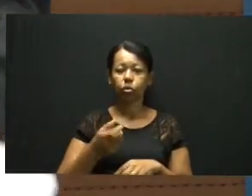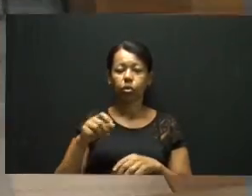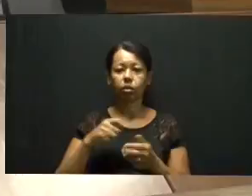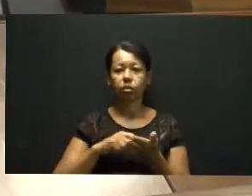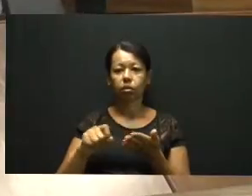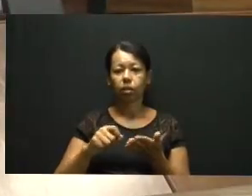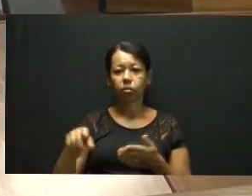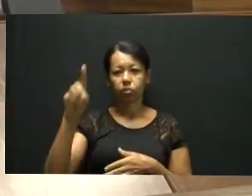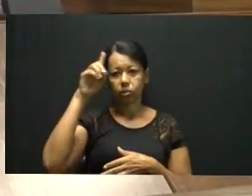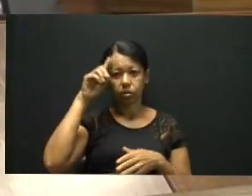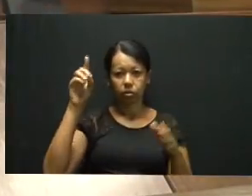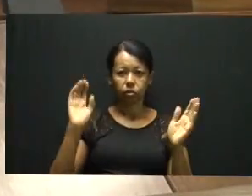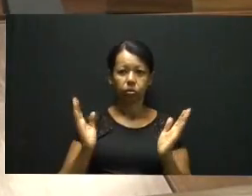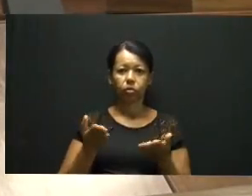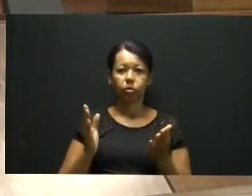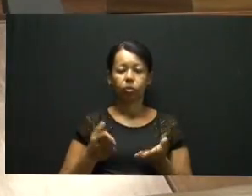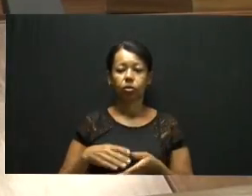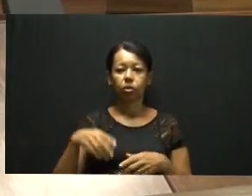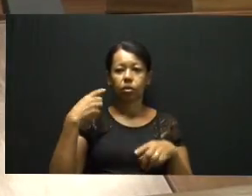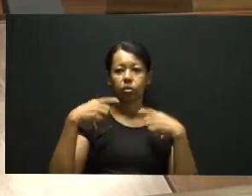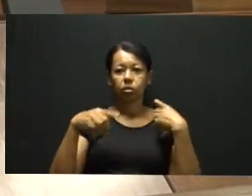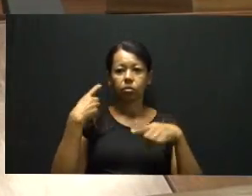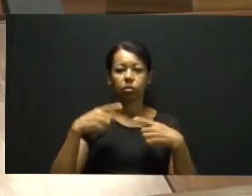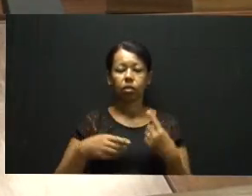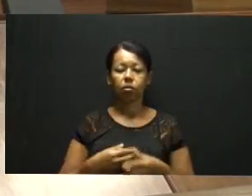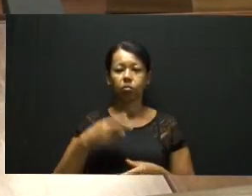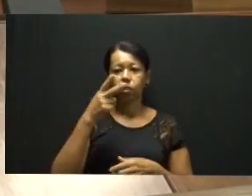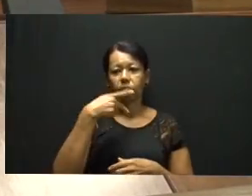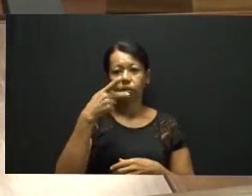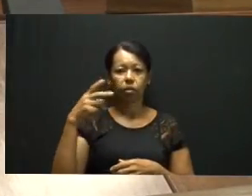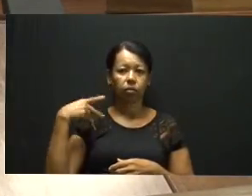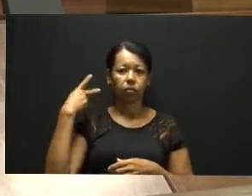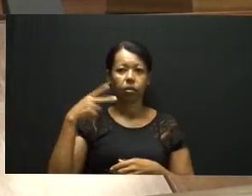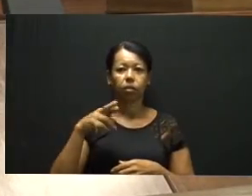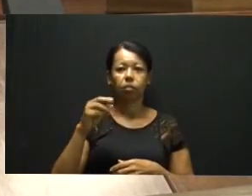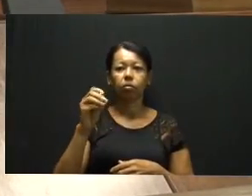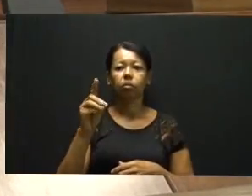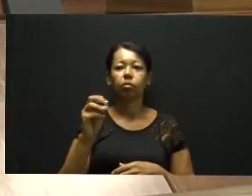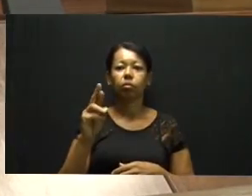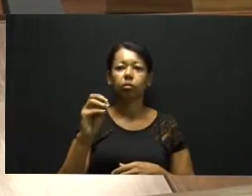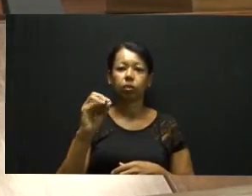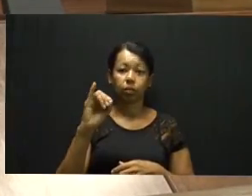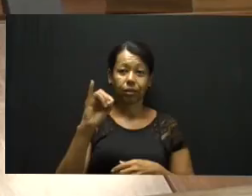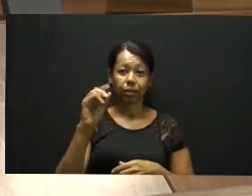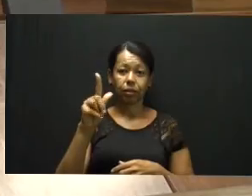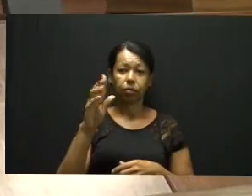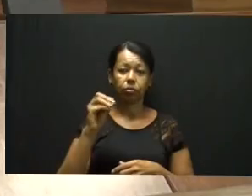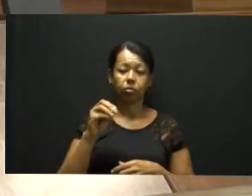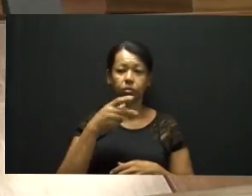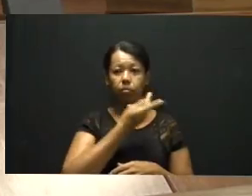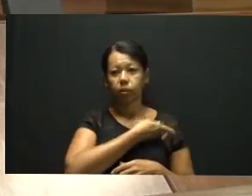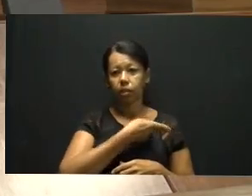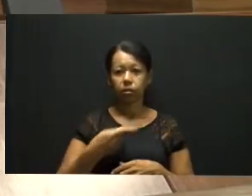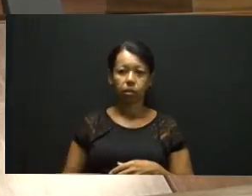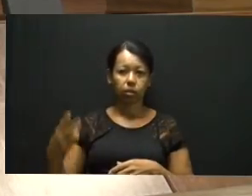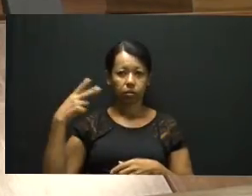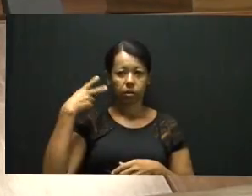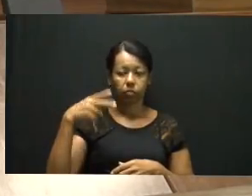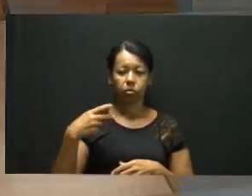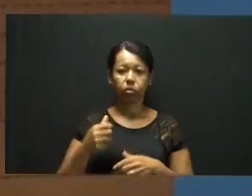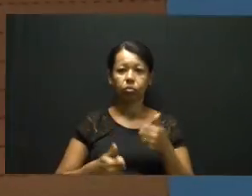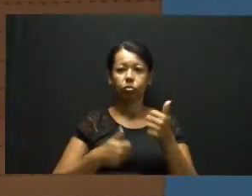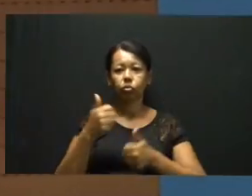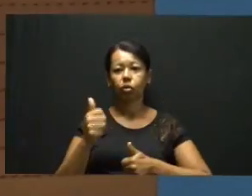data. Em discussão. Essa palavra, presidente. Palavra, vereador Rodrigo Alemão. Senhor presidente, nobres pares, os Jogos